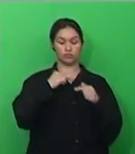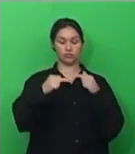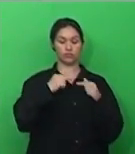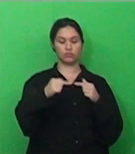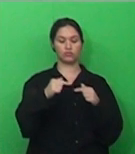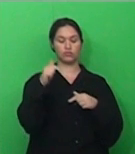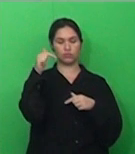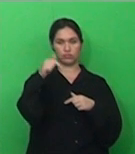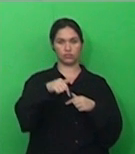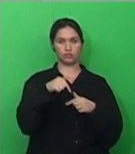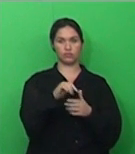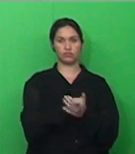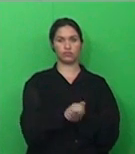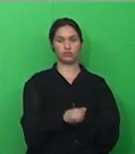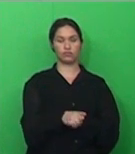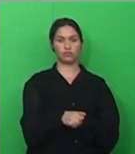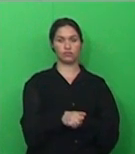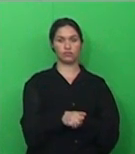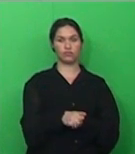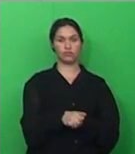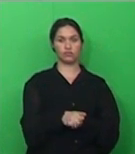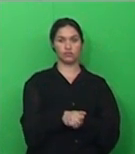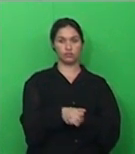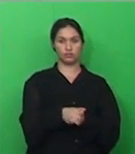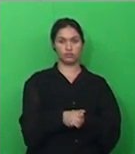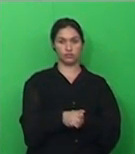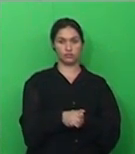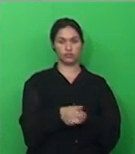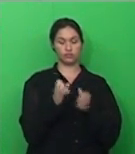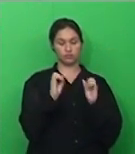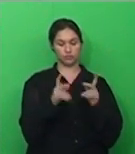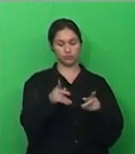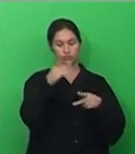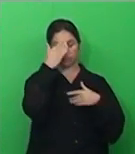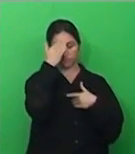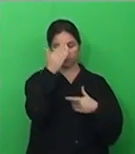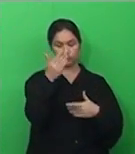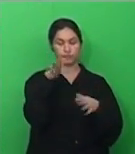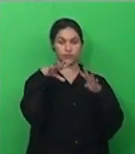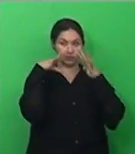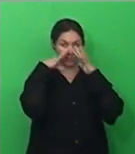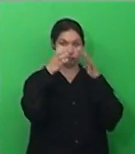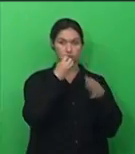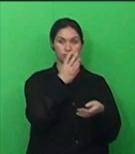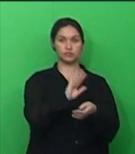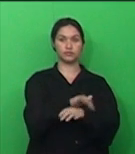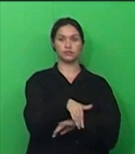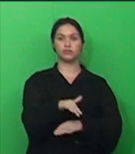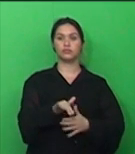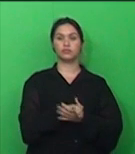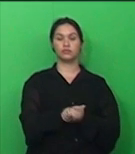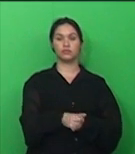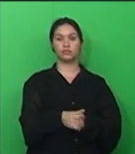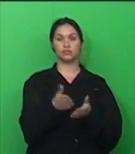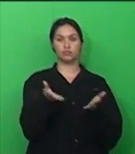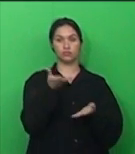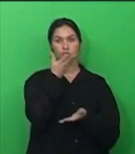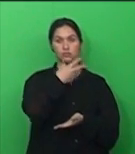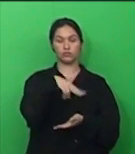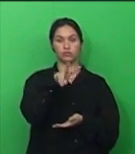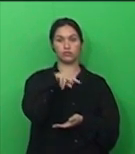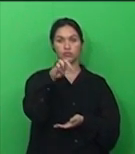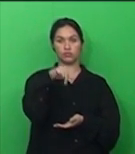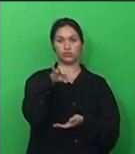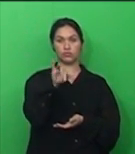vão definir o futuro deste projeto. Ok? Então, muito obrigado pela atenção de todos, uma boa noite. Com a palavra o vereador